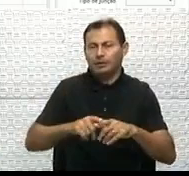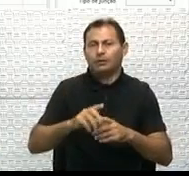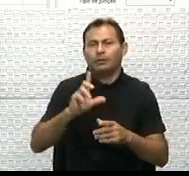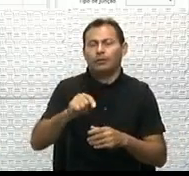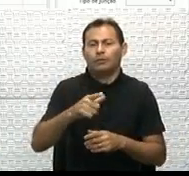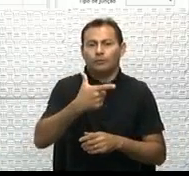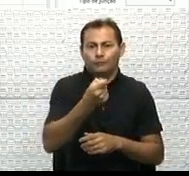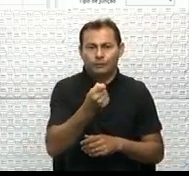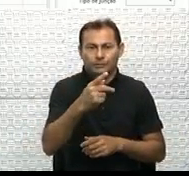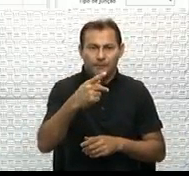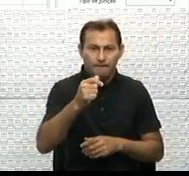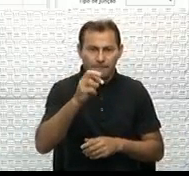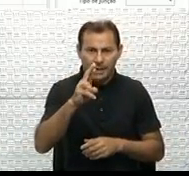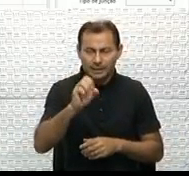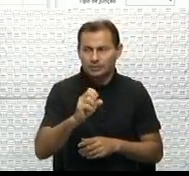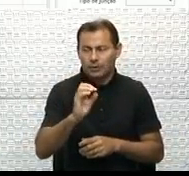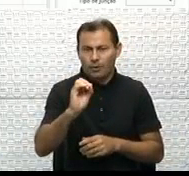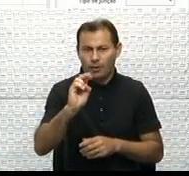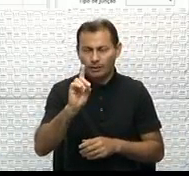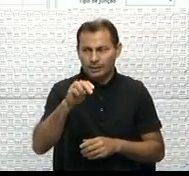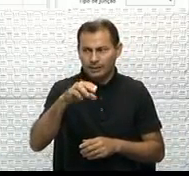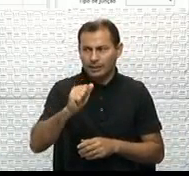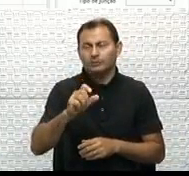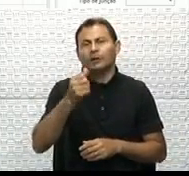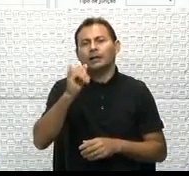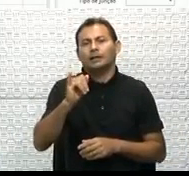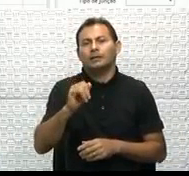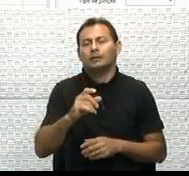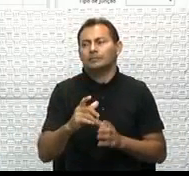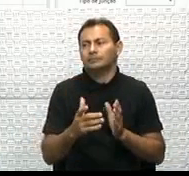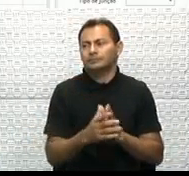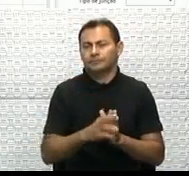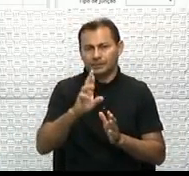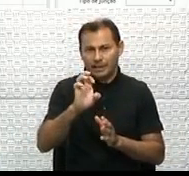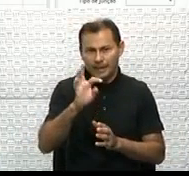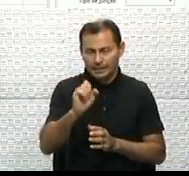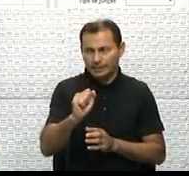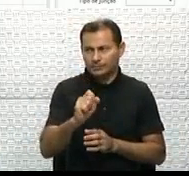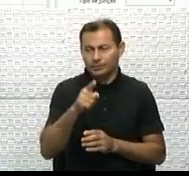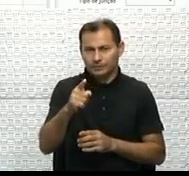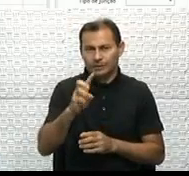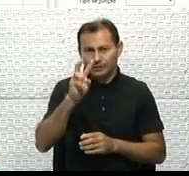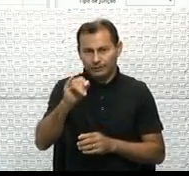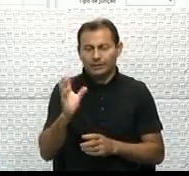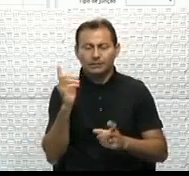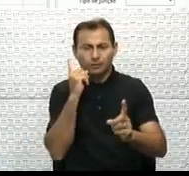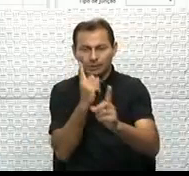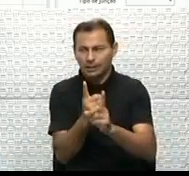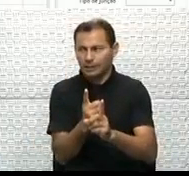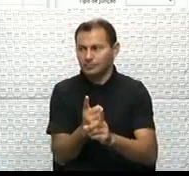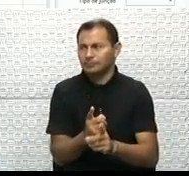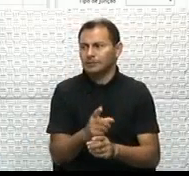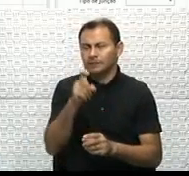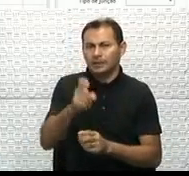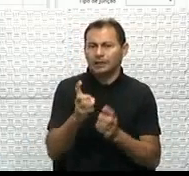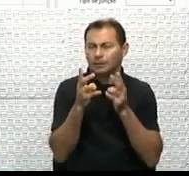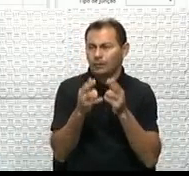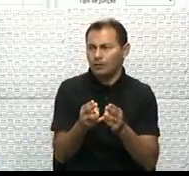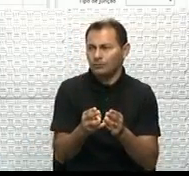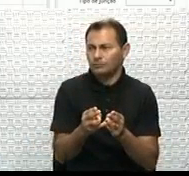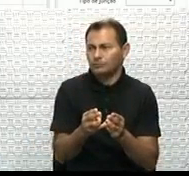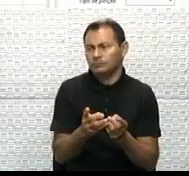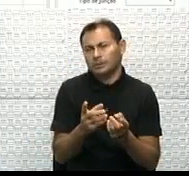os 20 pares ordenados. E aí, a reta de regressão que você irá encontrar será a mesma